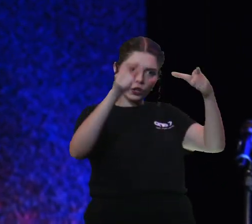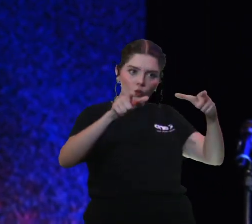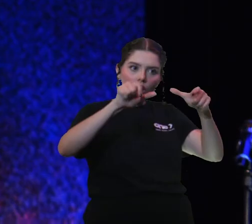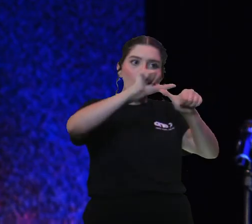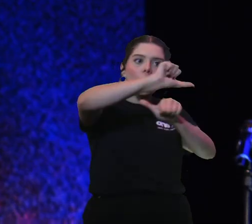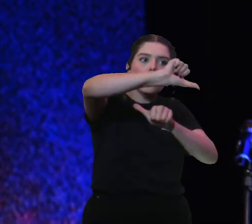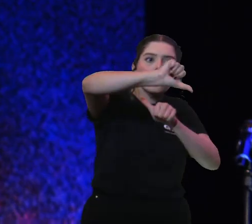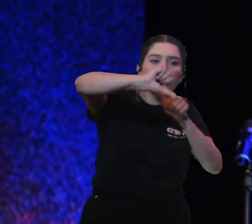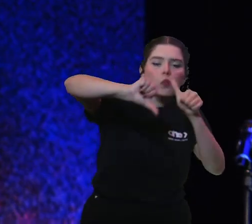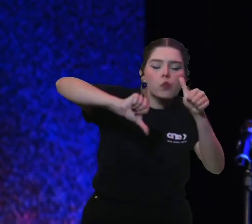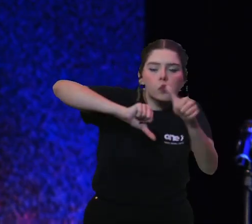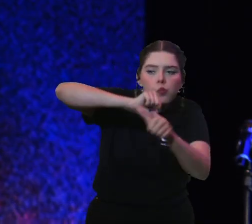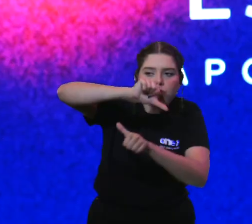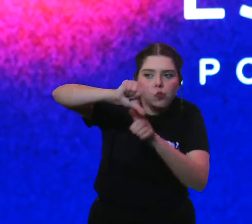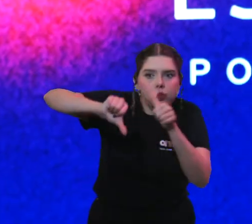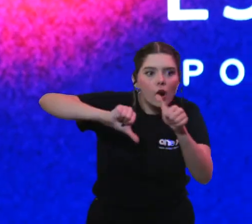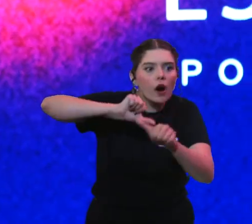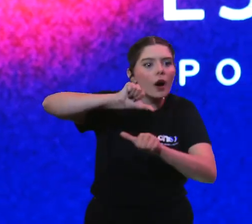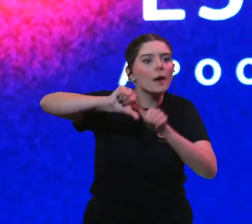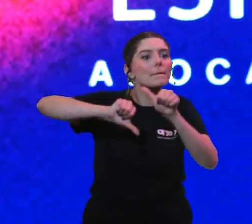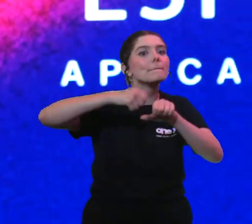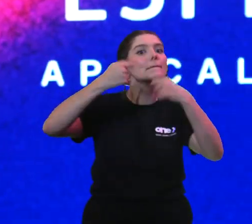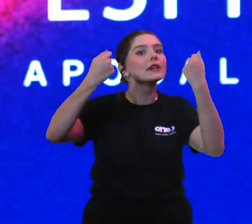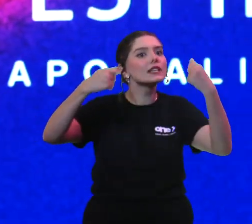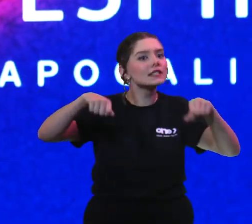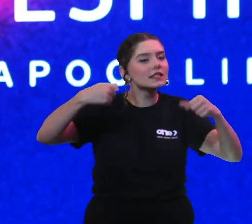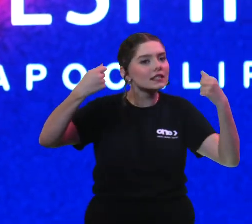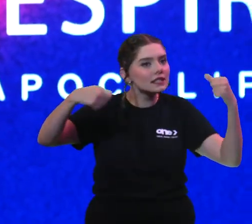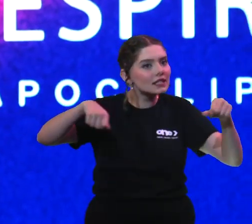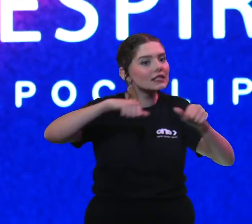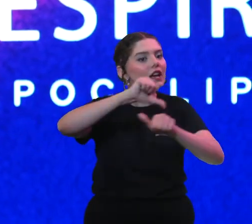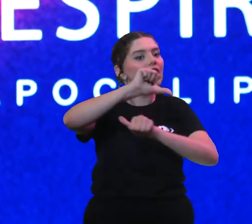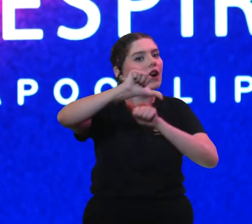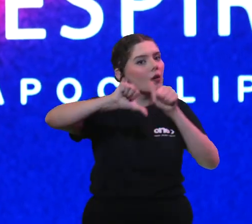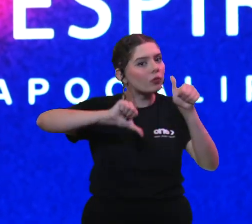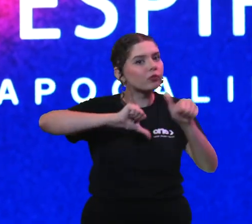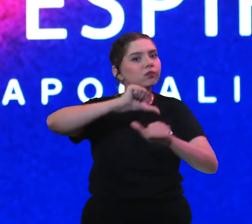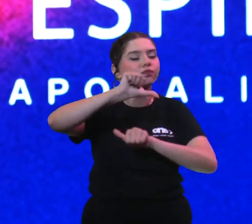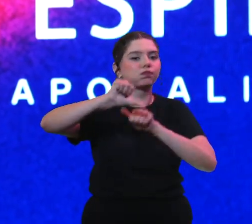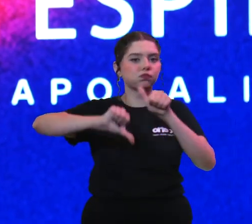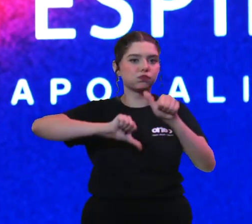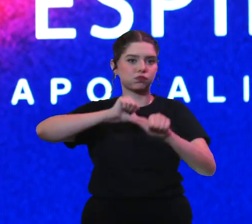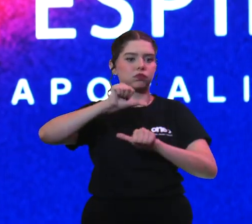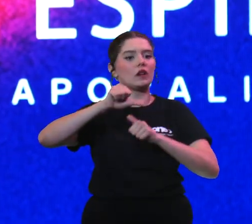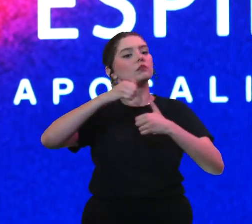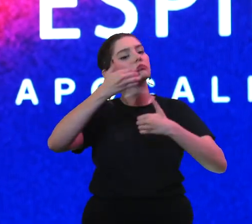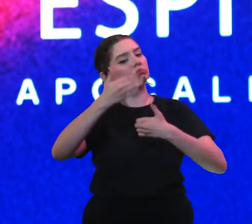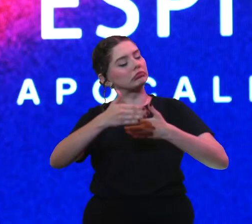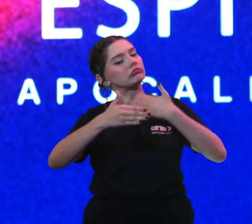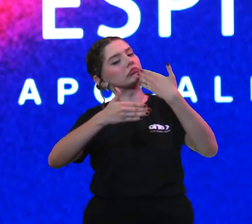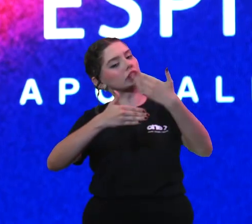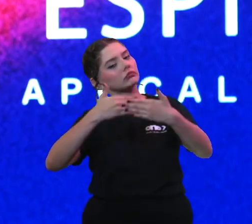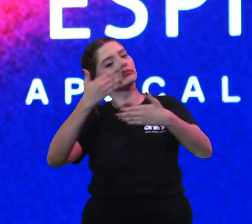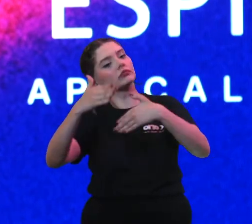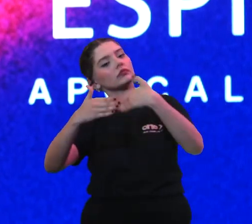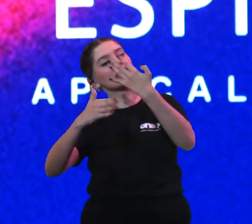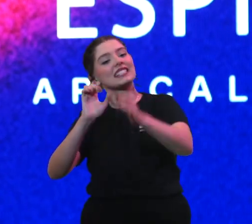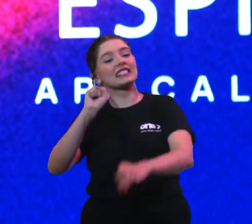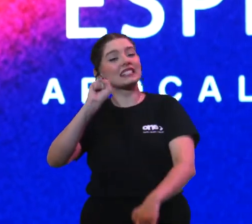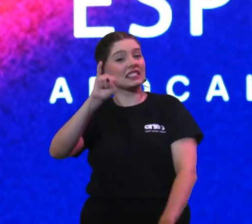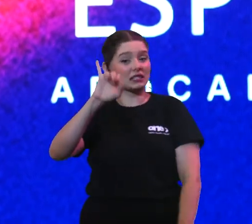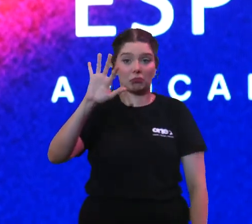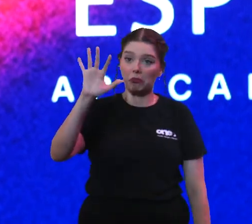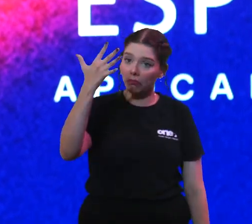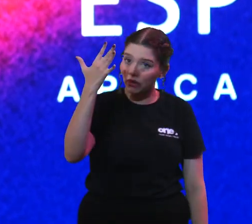realidade, aquele ambiente, precisa ir mudando, mesmo que seja aos poucos. E se isso não